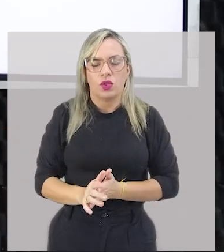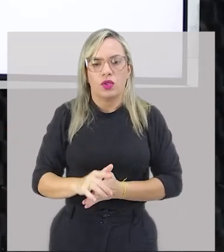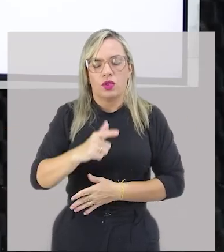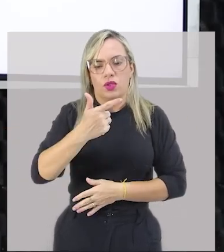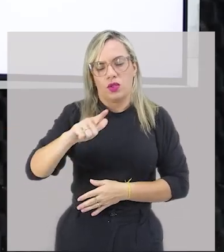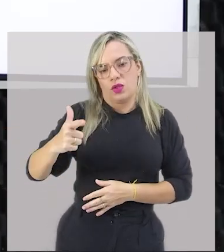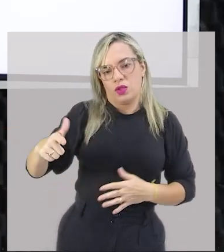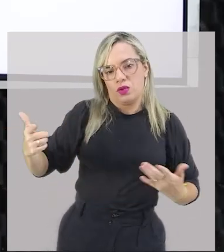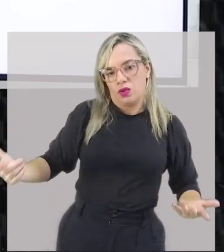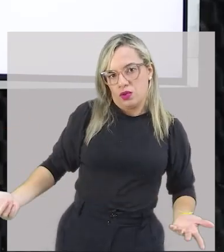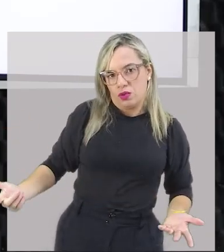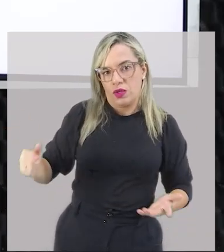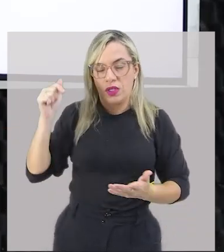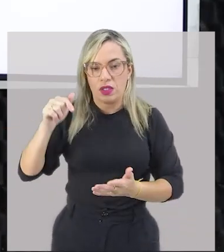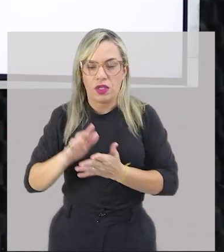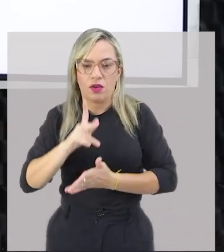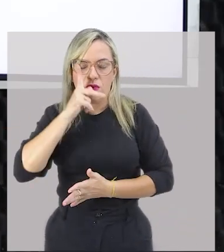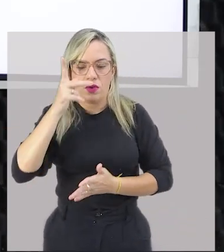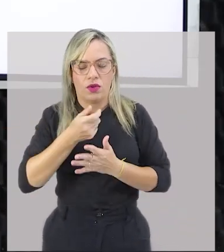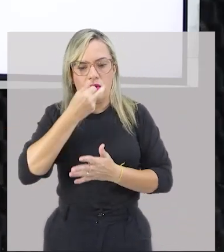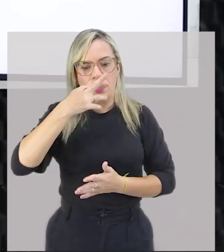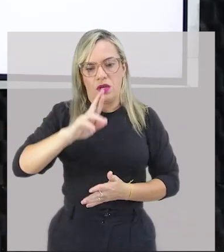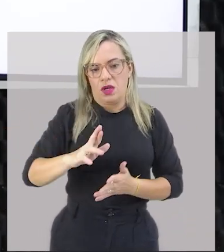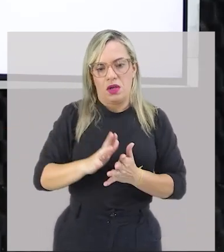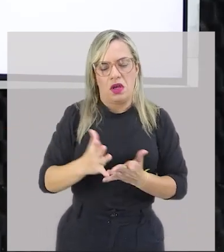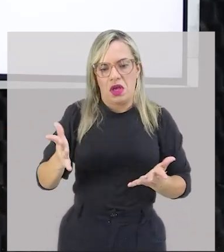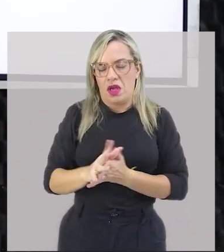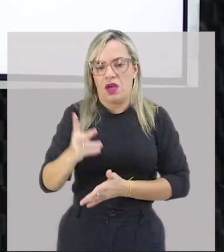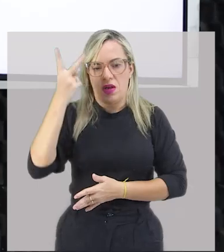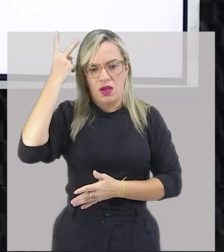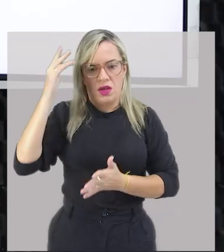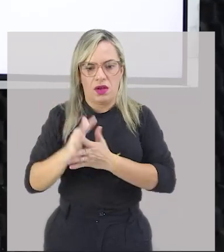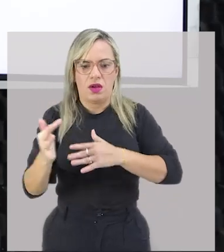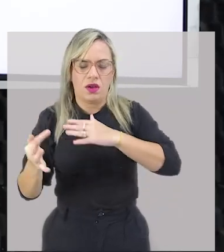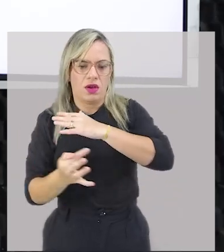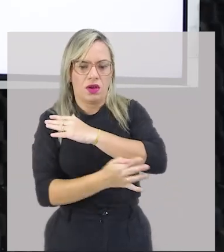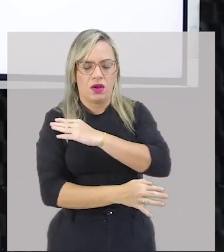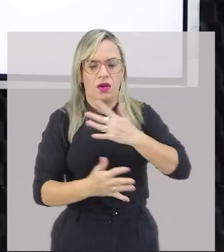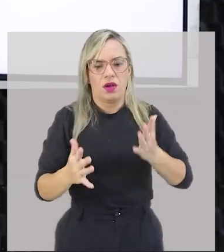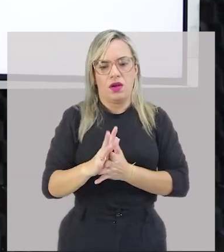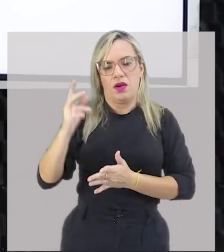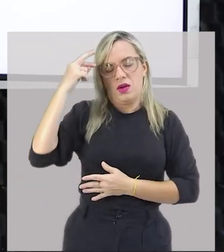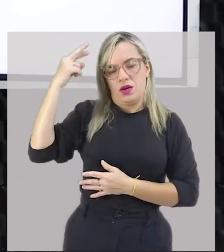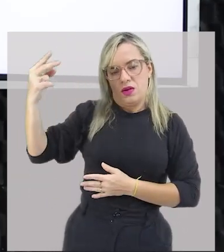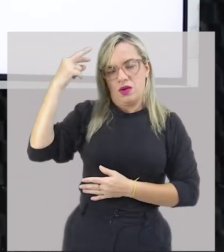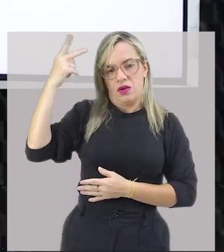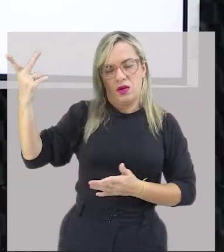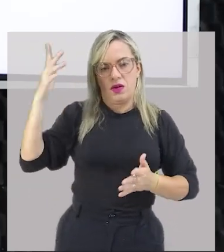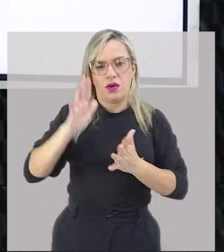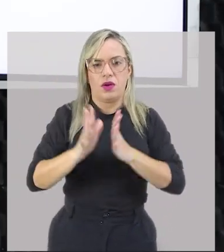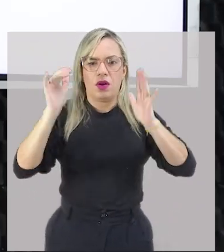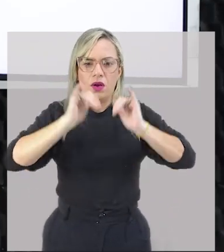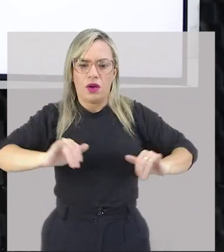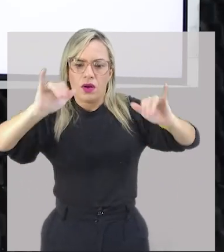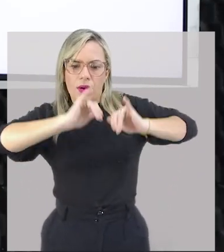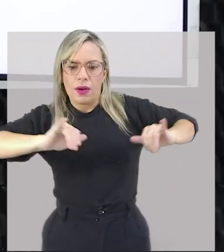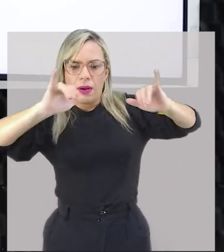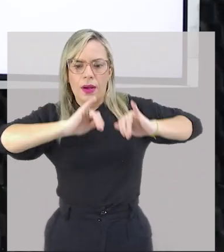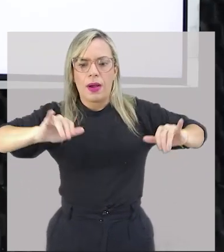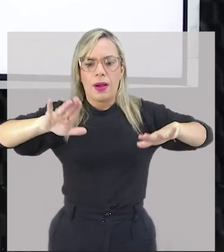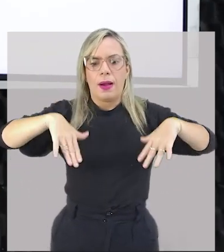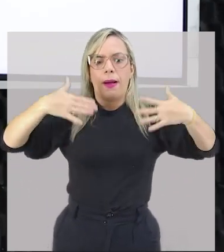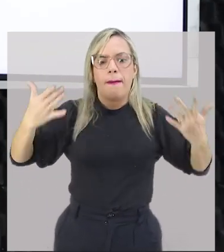gente, é clássica na física, tá? Na física clássica mesmo. Essa história é muito divulgada na física